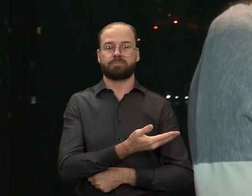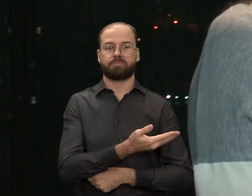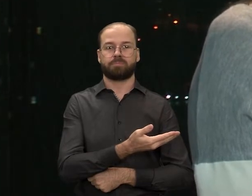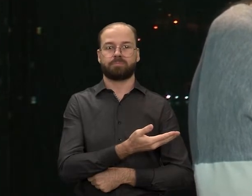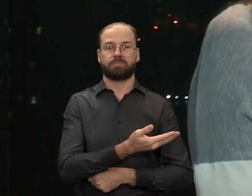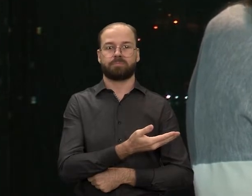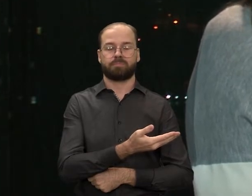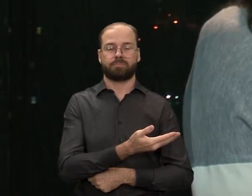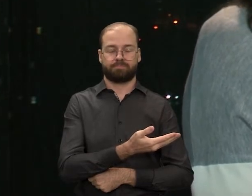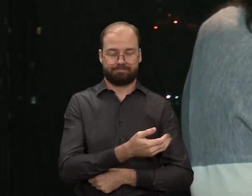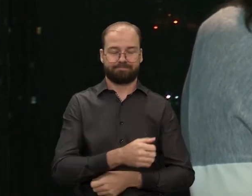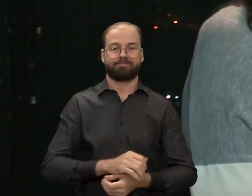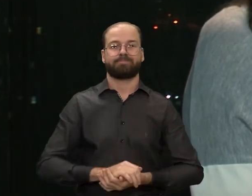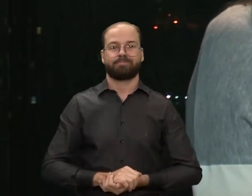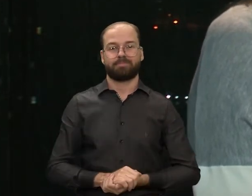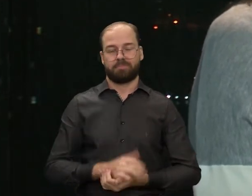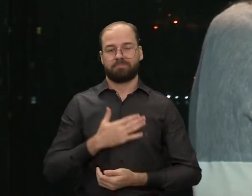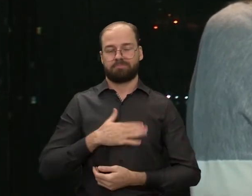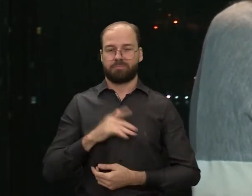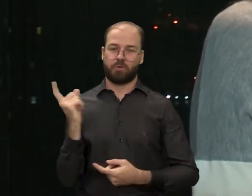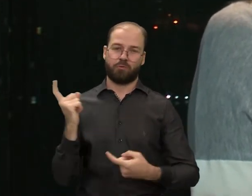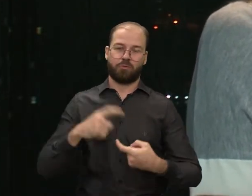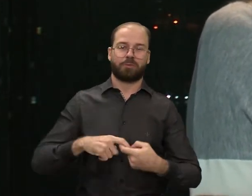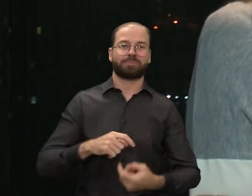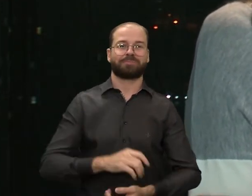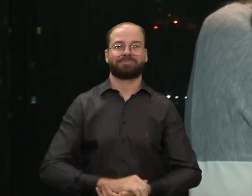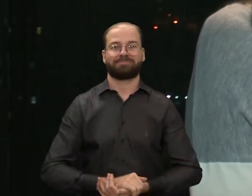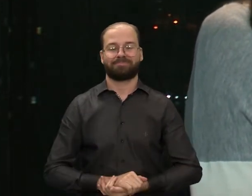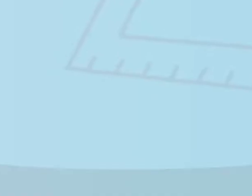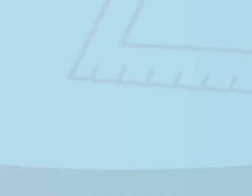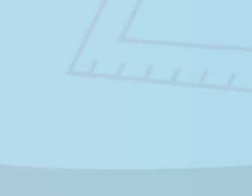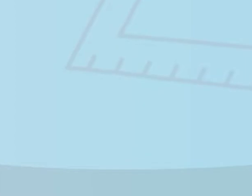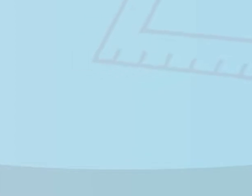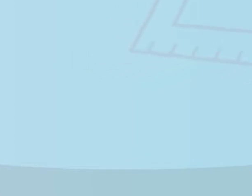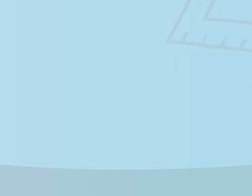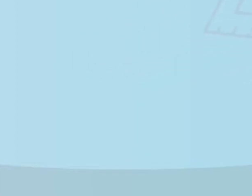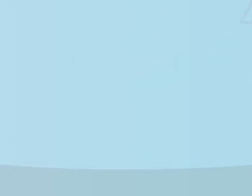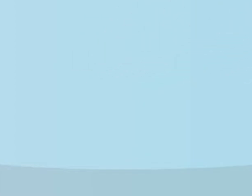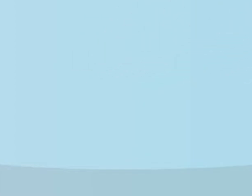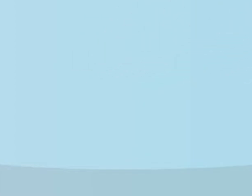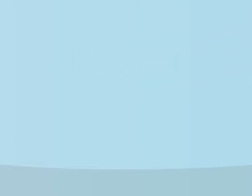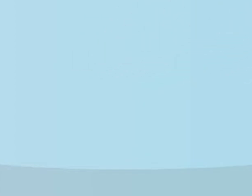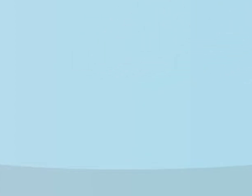62 99181 1406. A gente volta rapidinho.